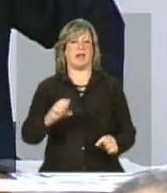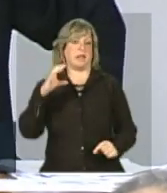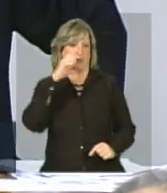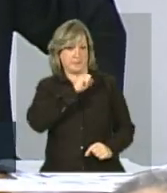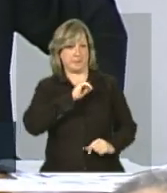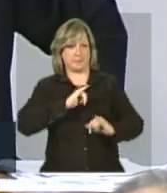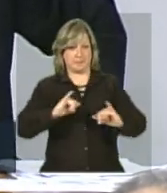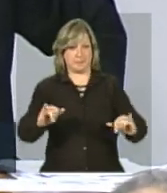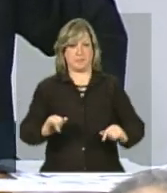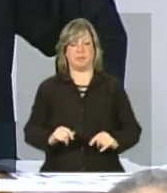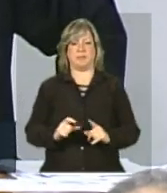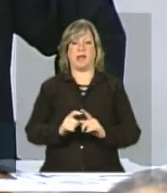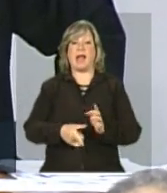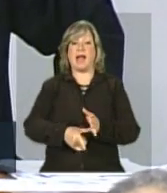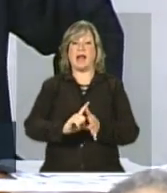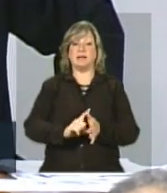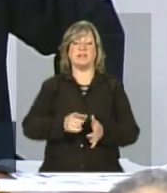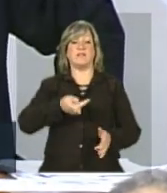palavras